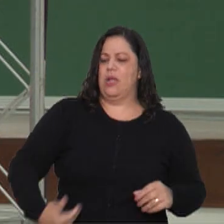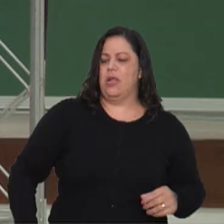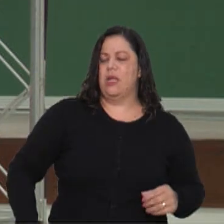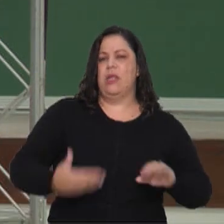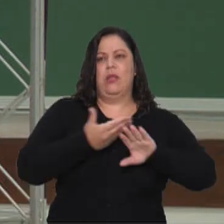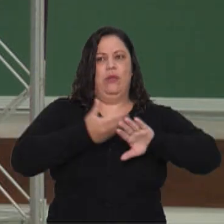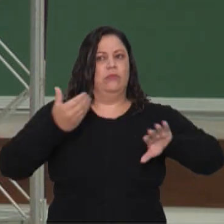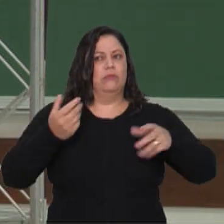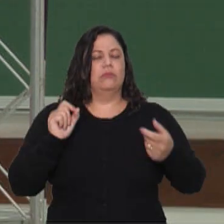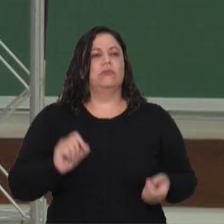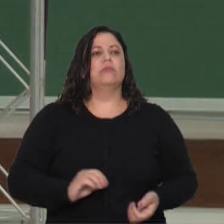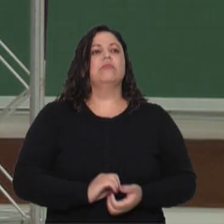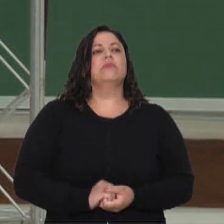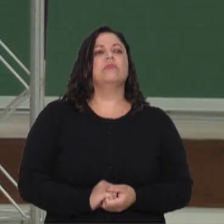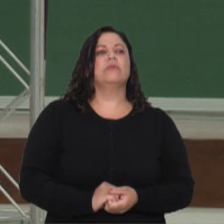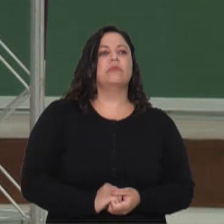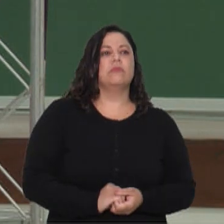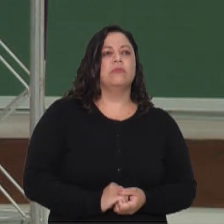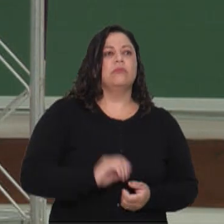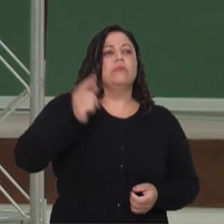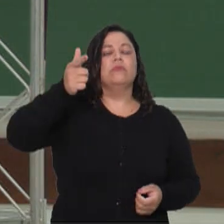próxima resposta.